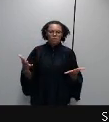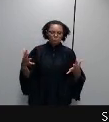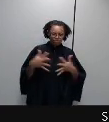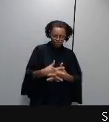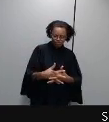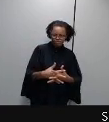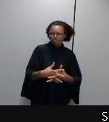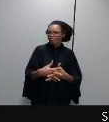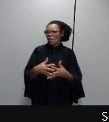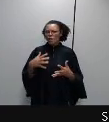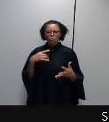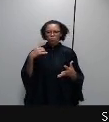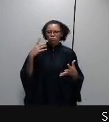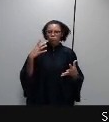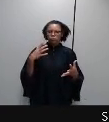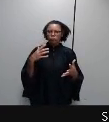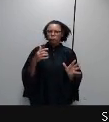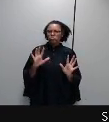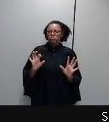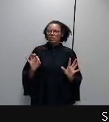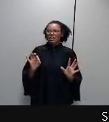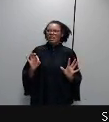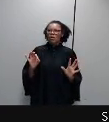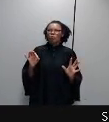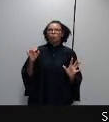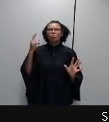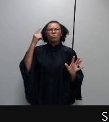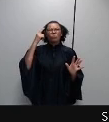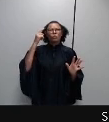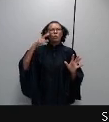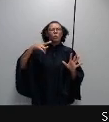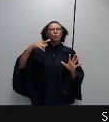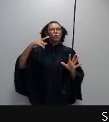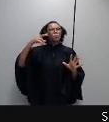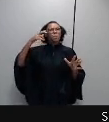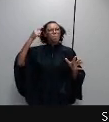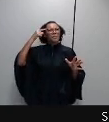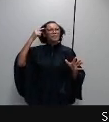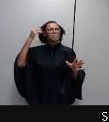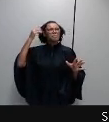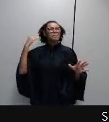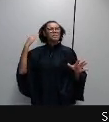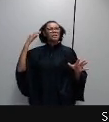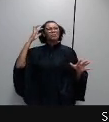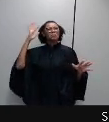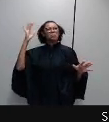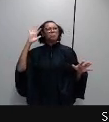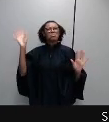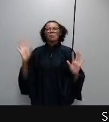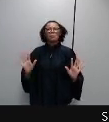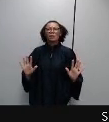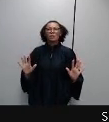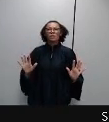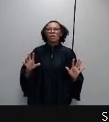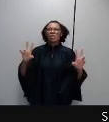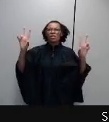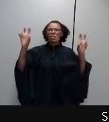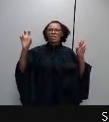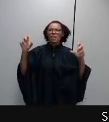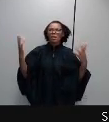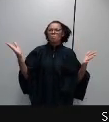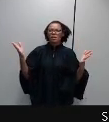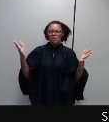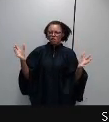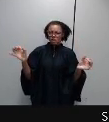imaginei que tivéssemos ainda que enfrentá-lo no STJ achei que fosse um tema de algum modo superado